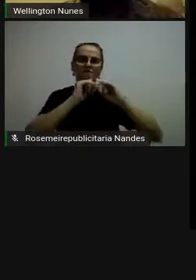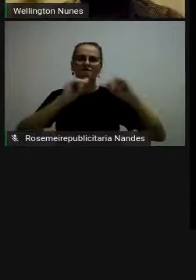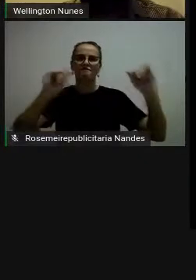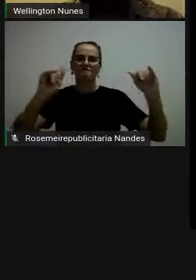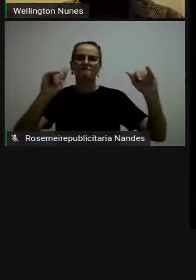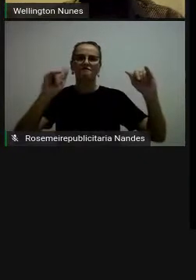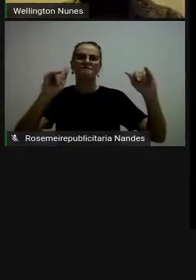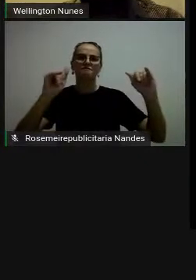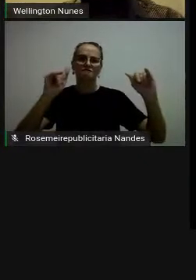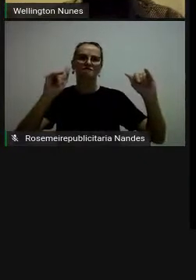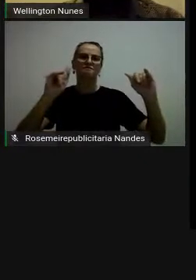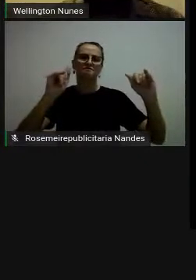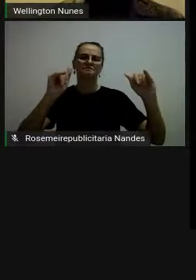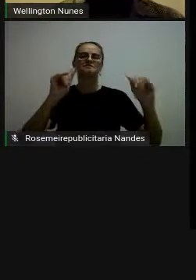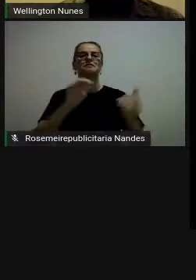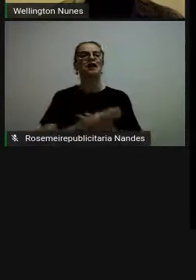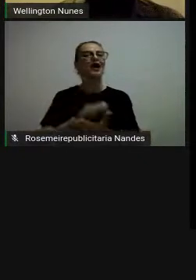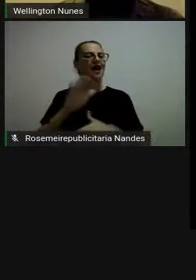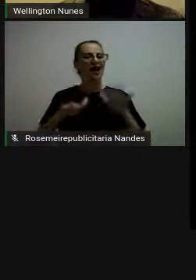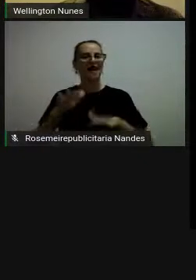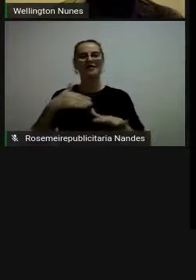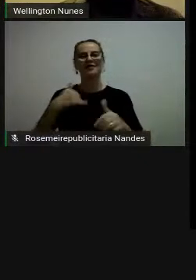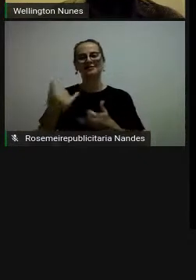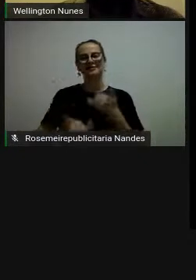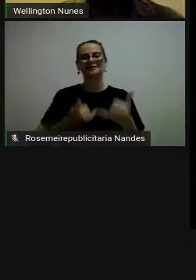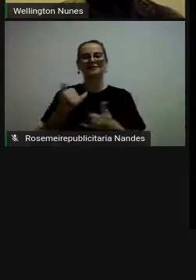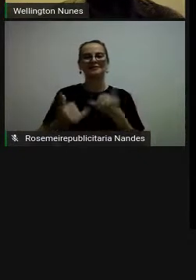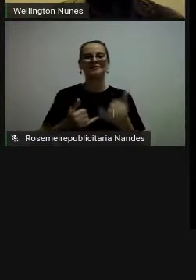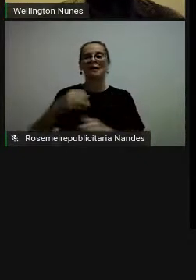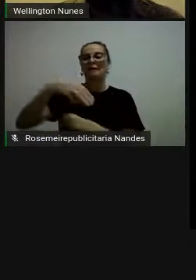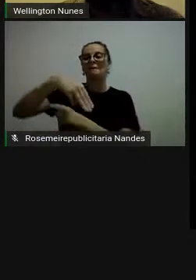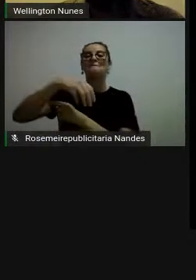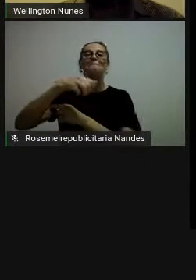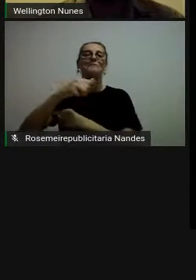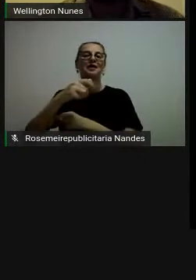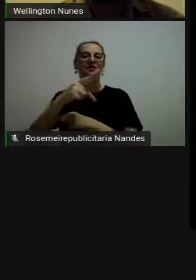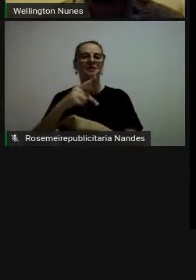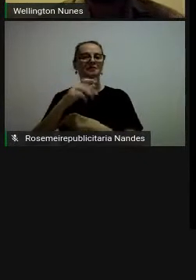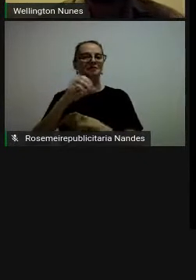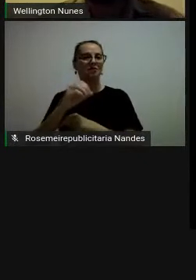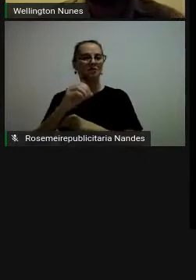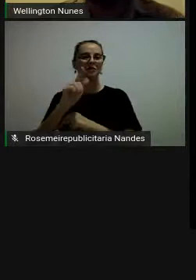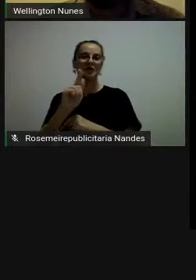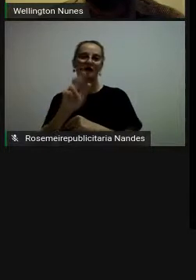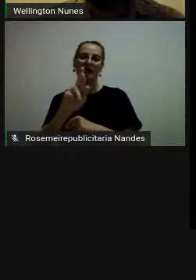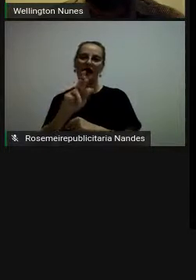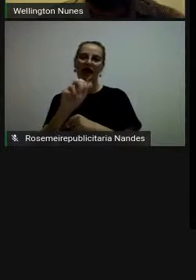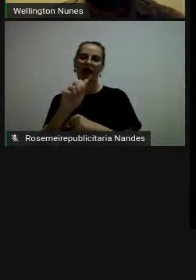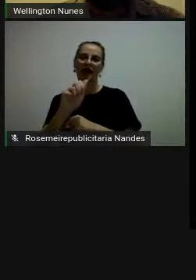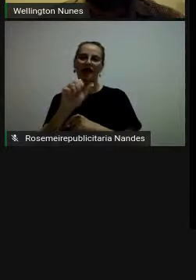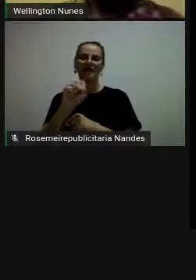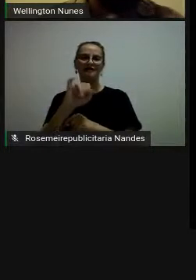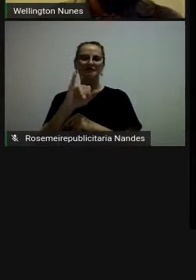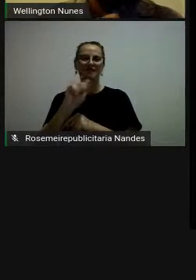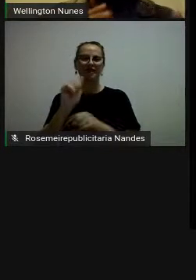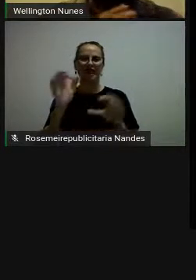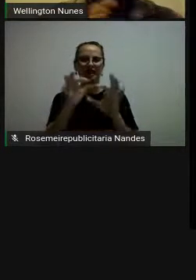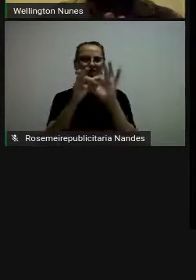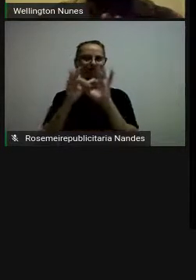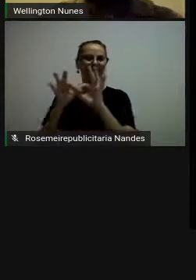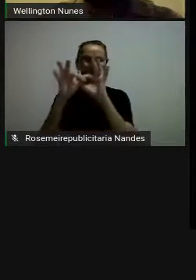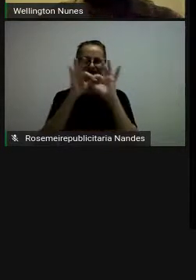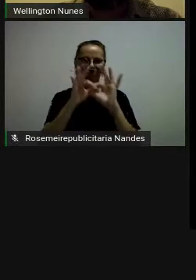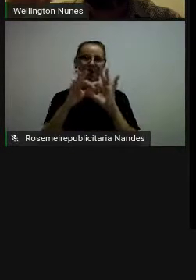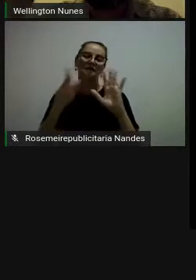chamar mapografia, né? As pessoas às vezes vejam cartografia e pensam que não faz associação direta com mapas. Carta e